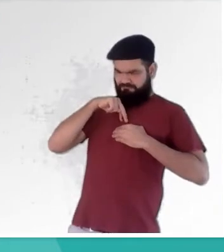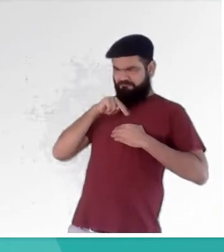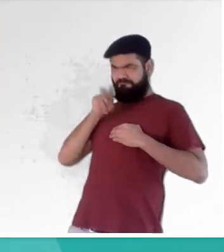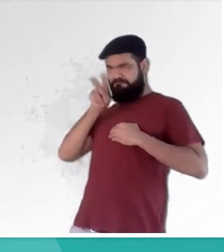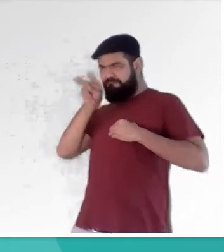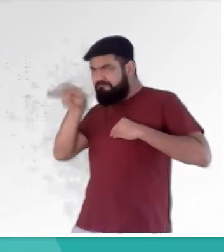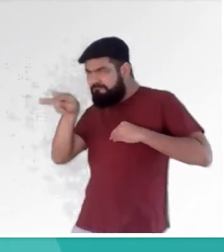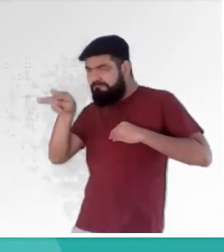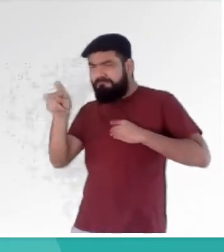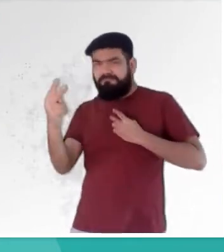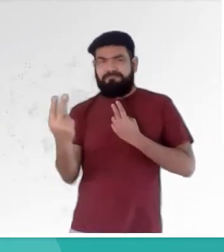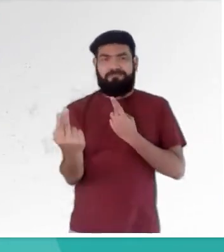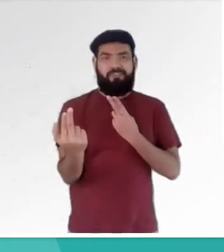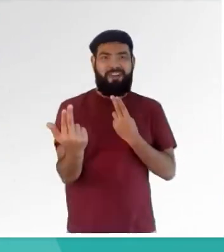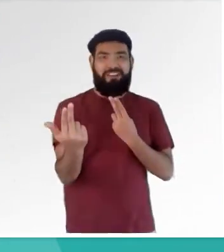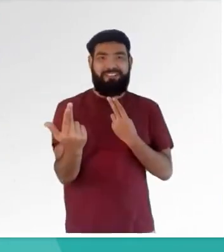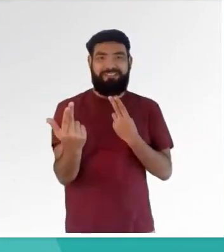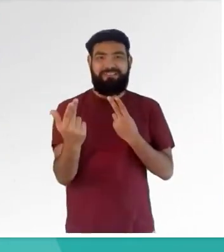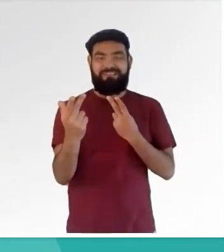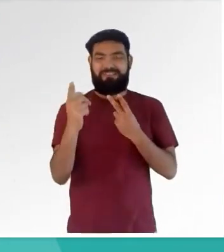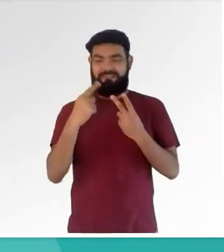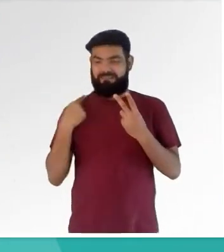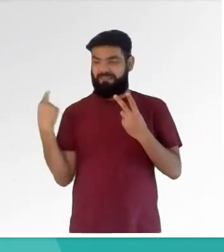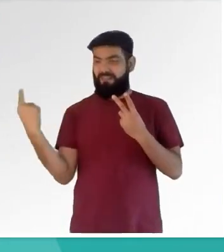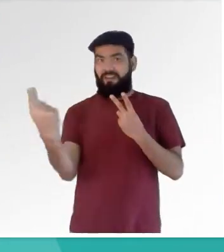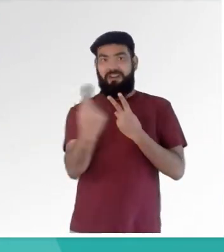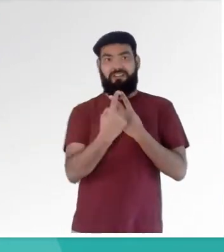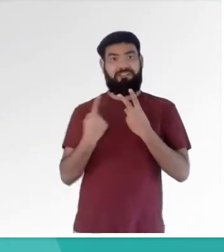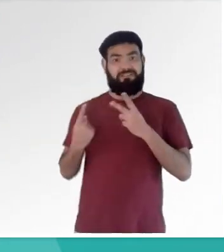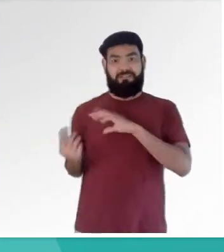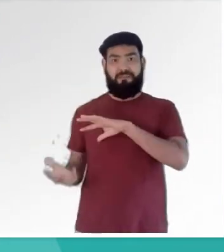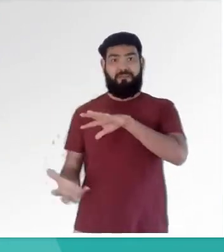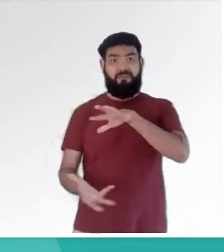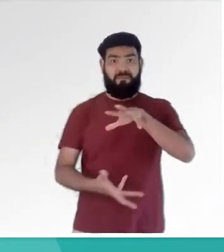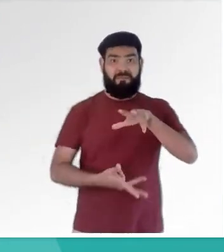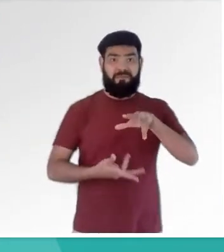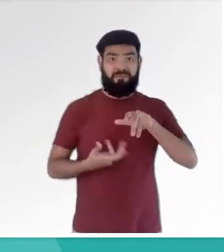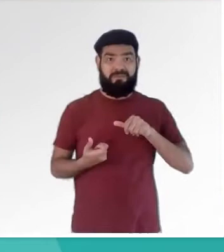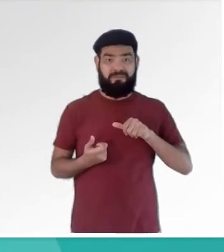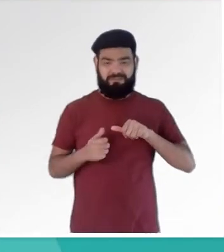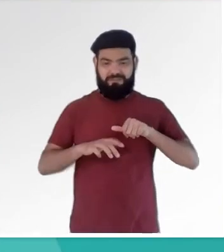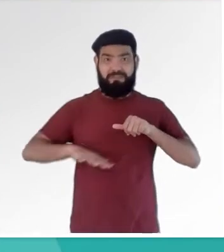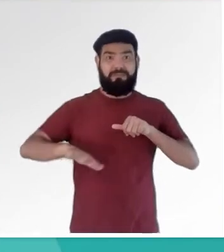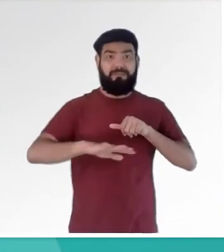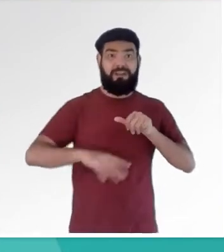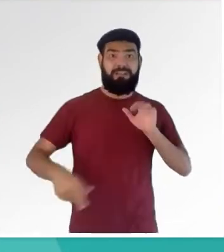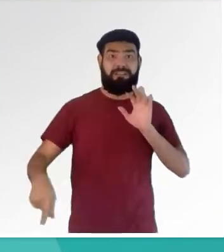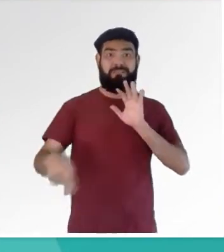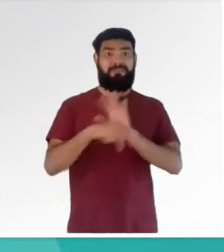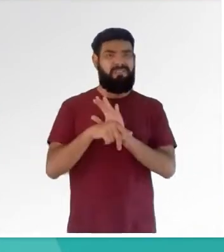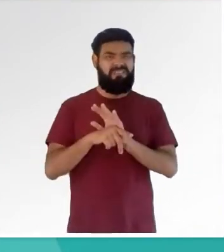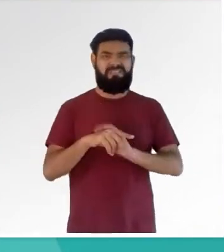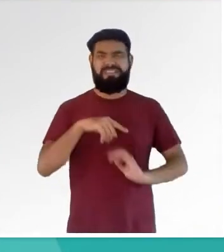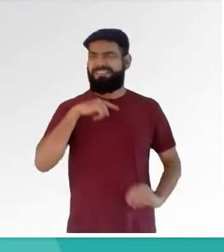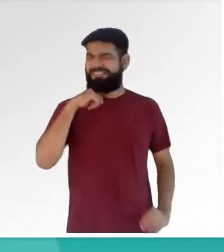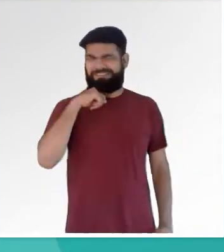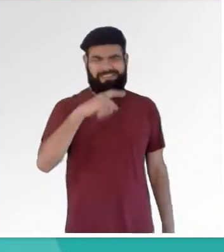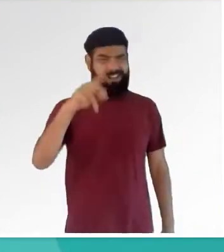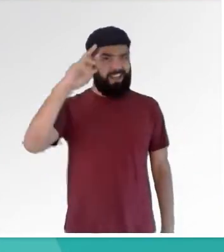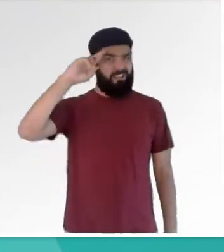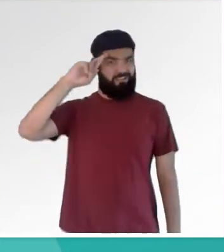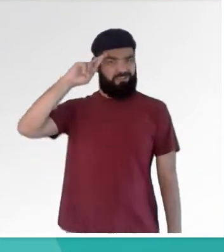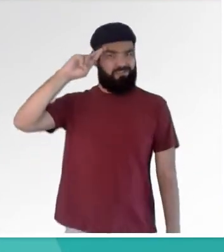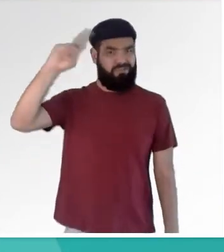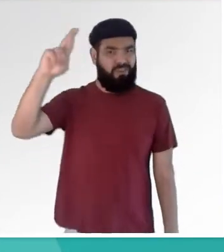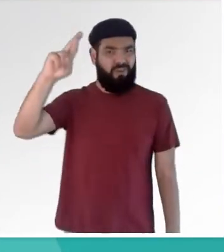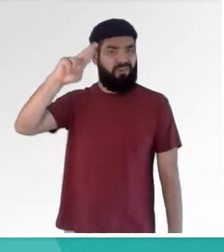volta. No mundo que é nosso, no espaço que é nosso. Ninguém é dono da comunidade, ninguém é dono